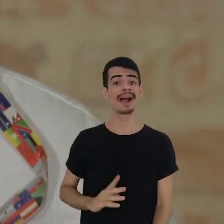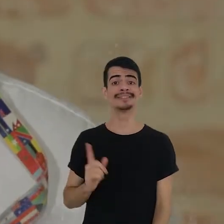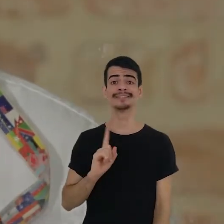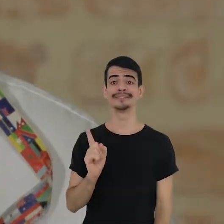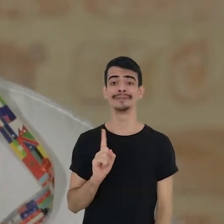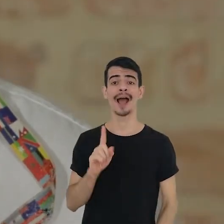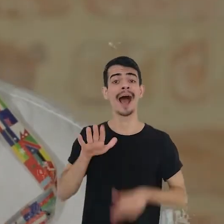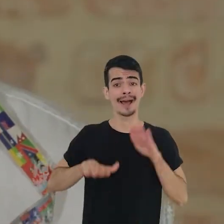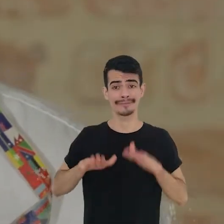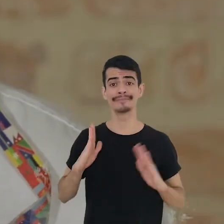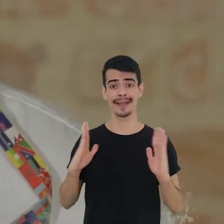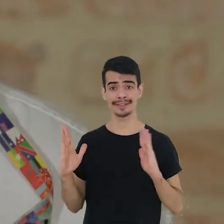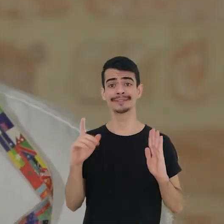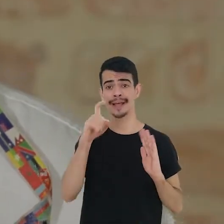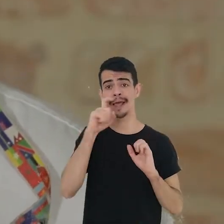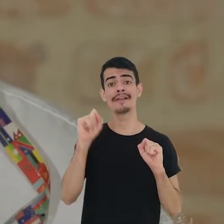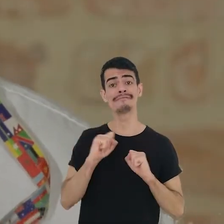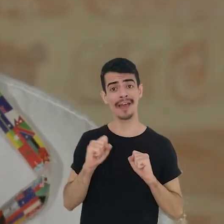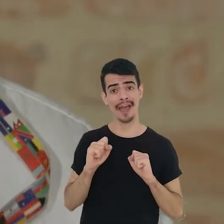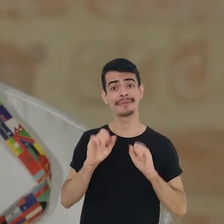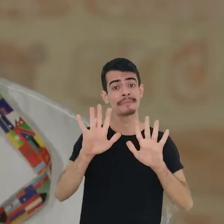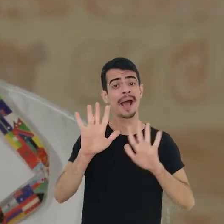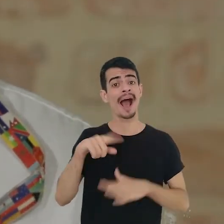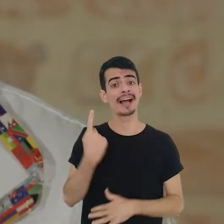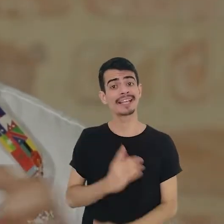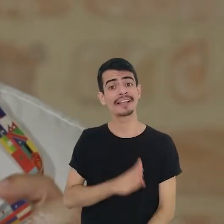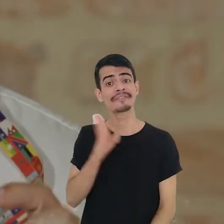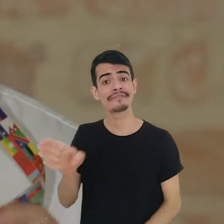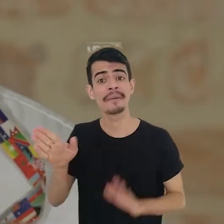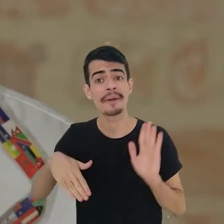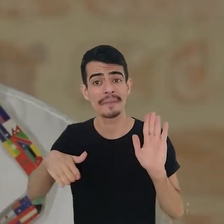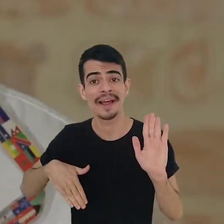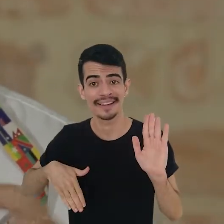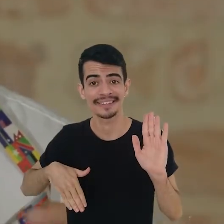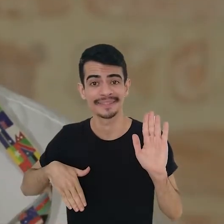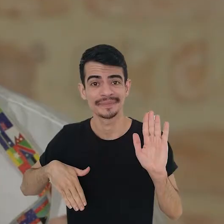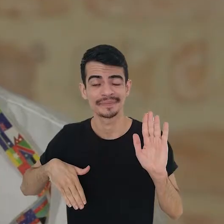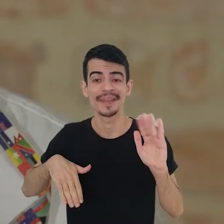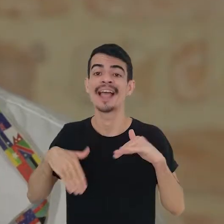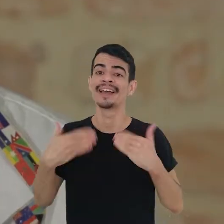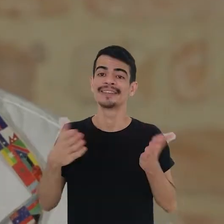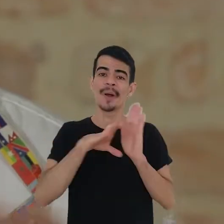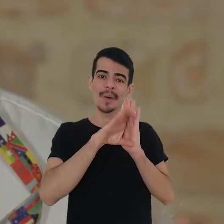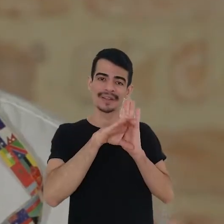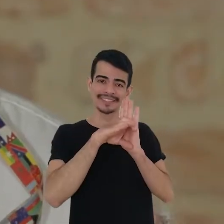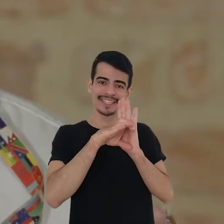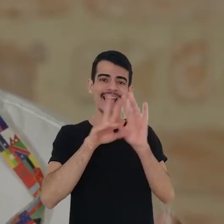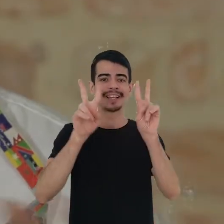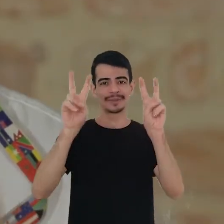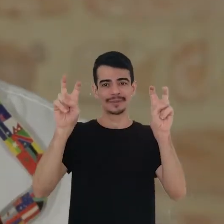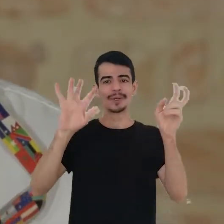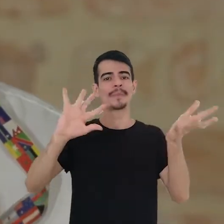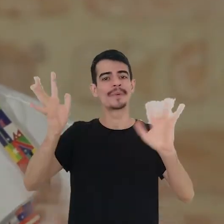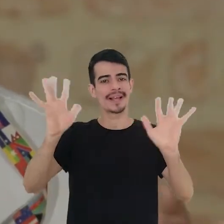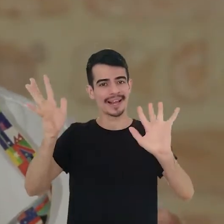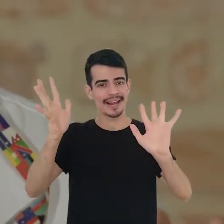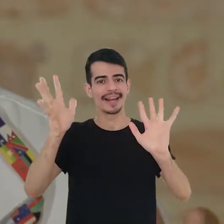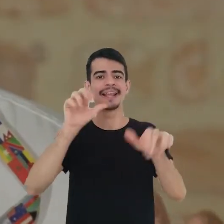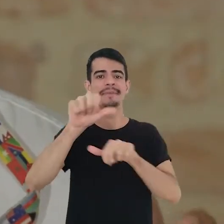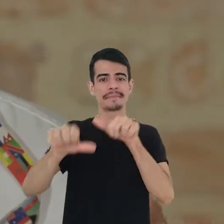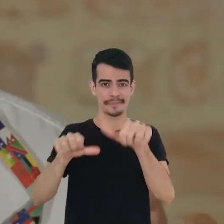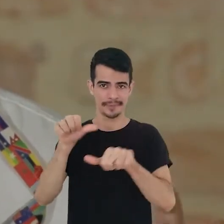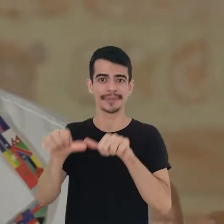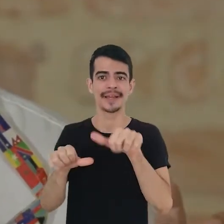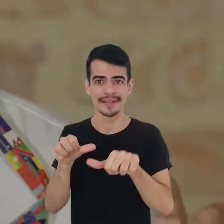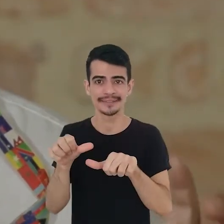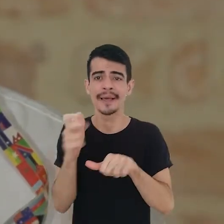para a praia durante o inverno. Então, esse conceito das mudanças climáticas, muitas vezes, para nós que